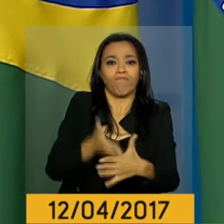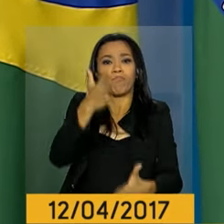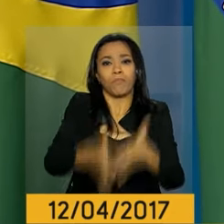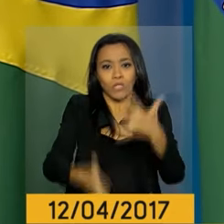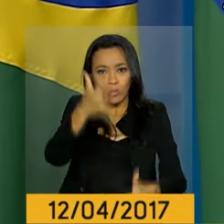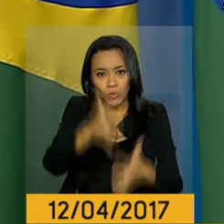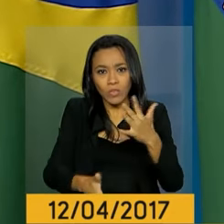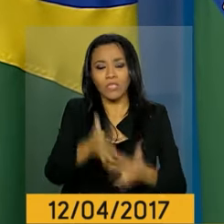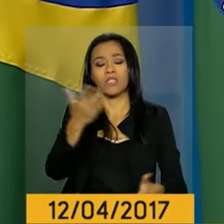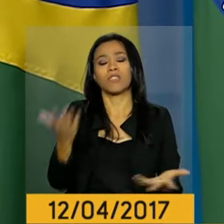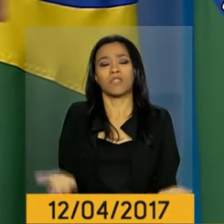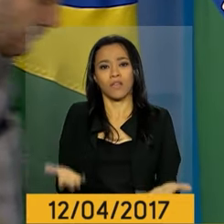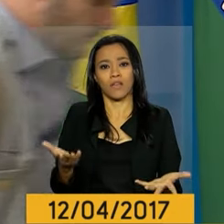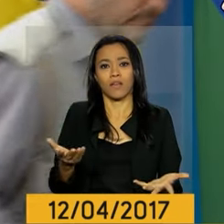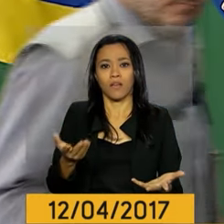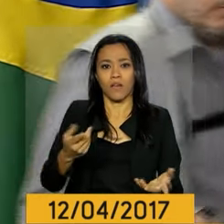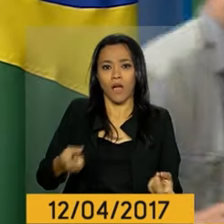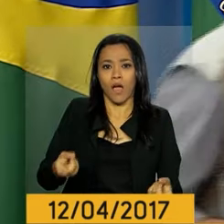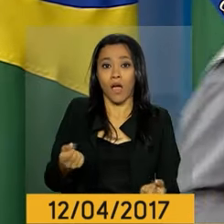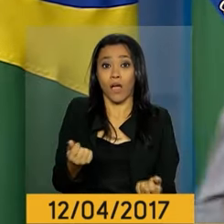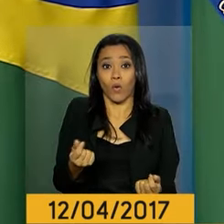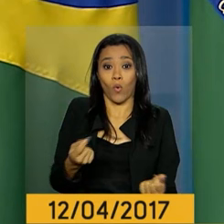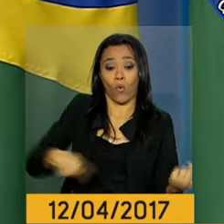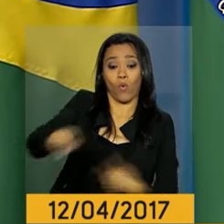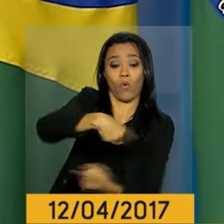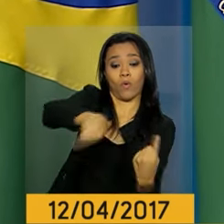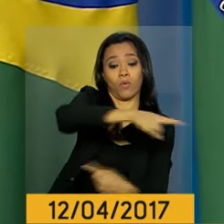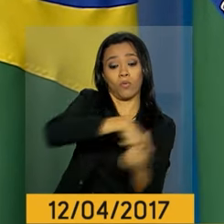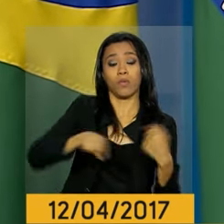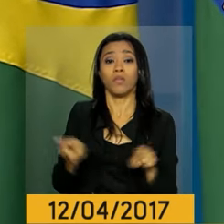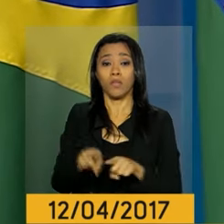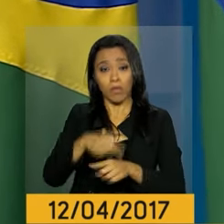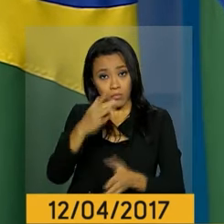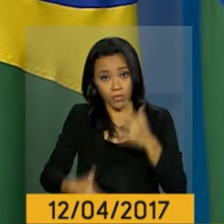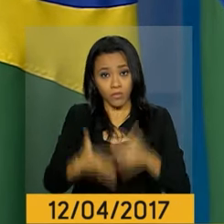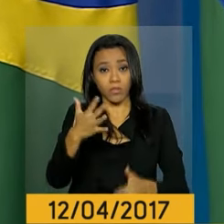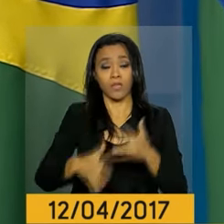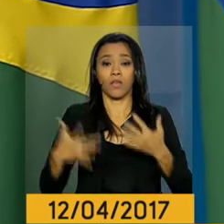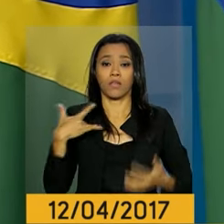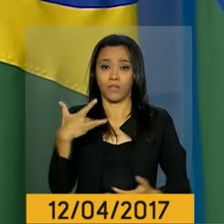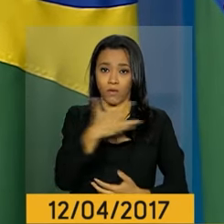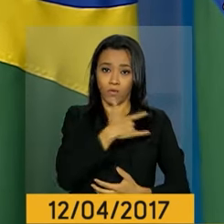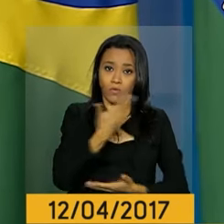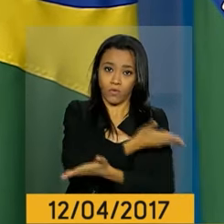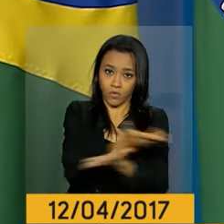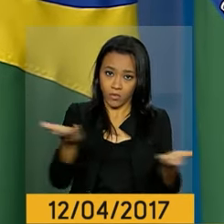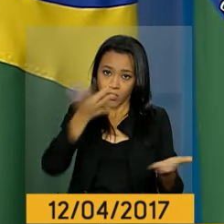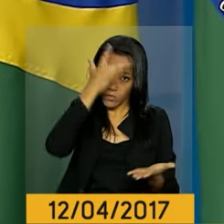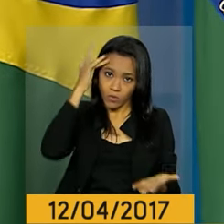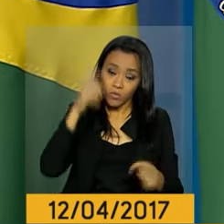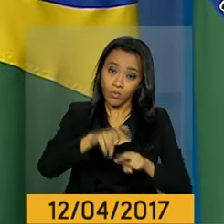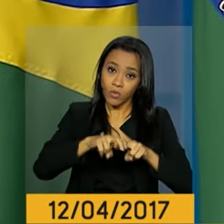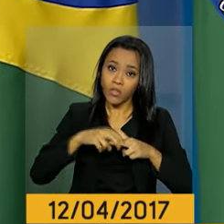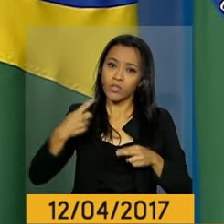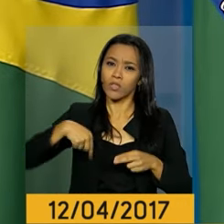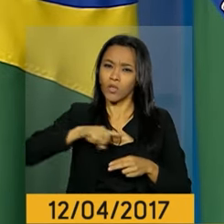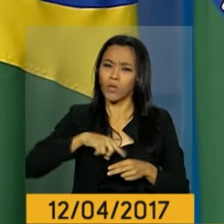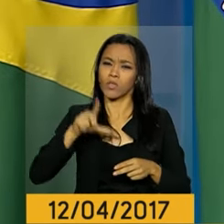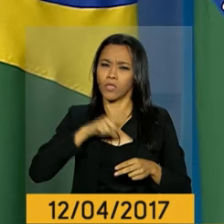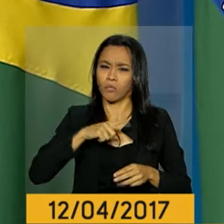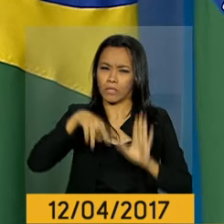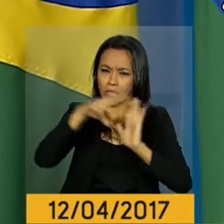também a saúde dos eh cidadãos por isso que nós estamos eh com método com muita